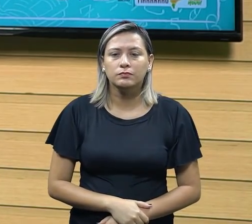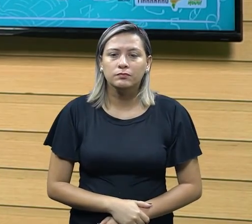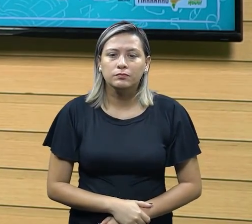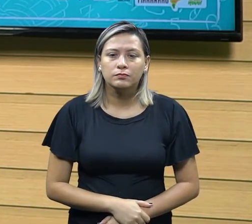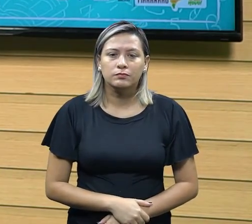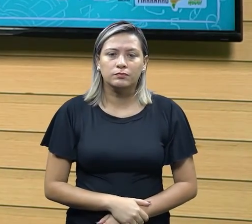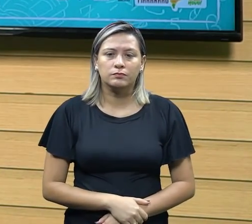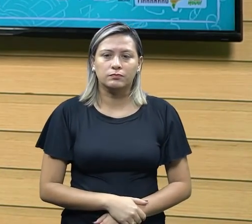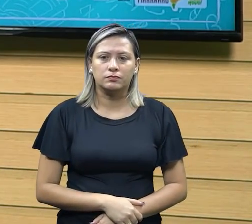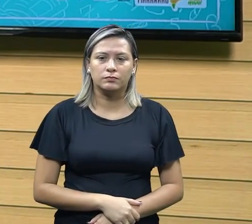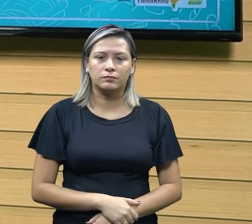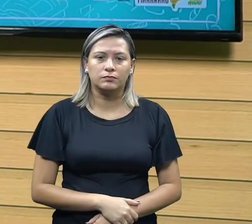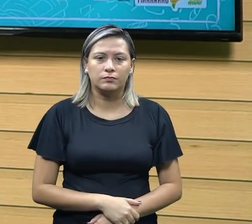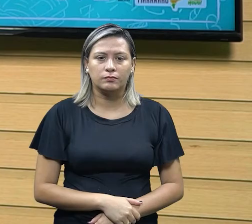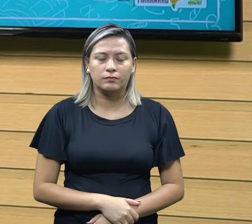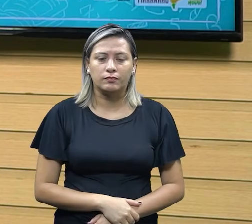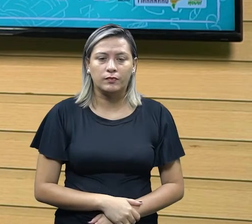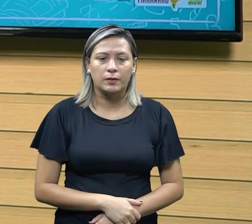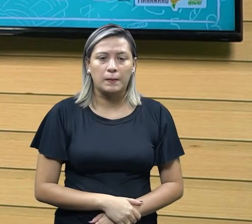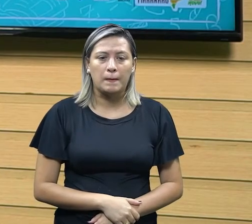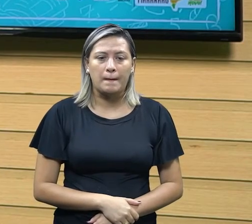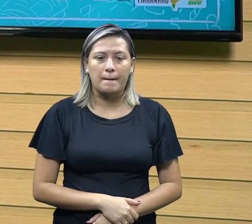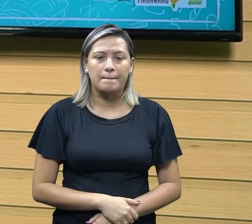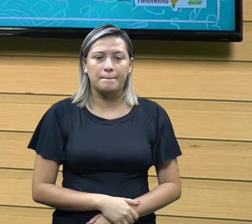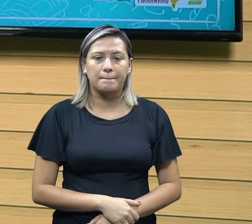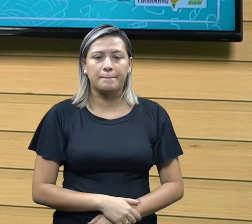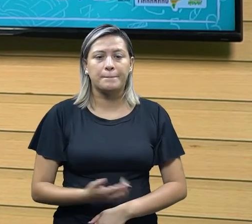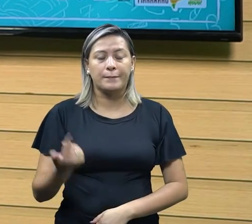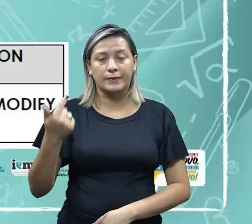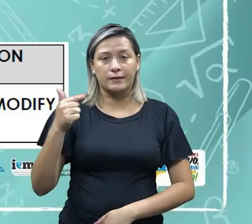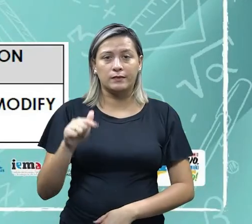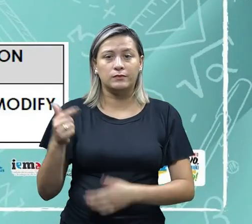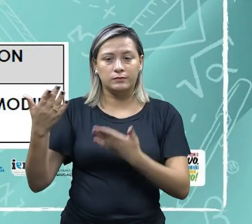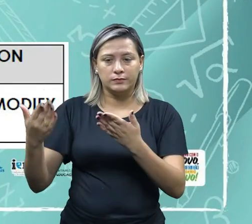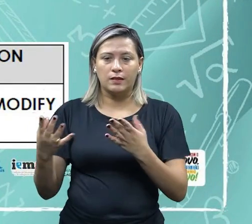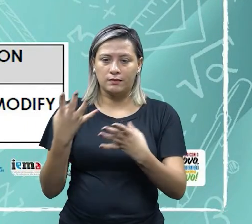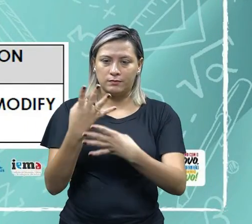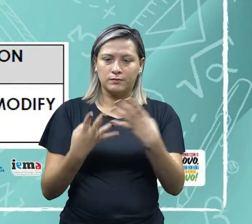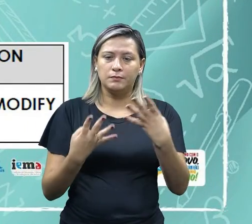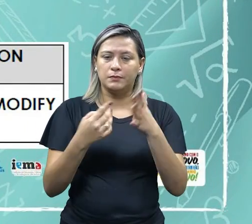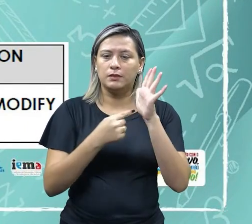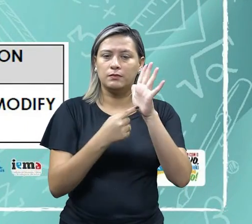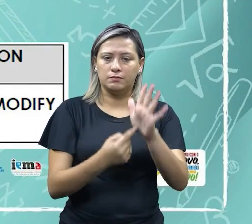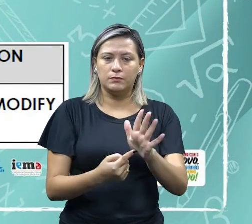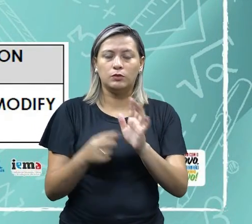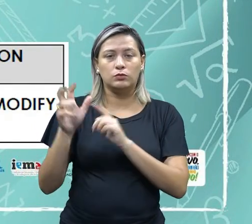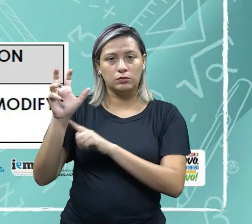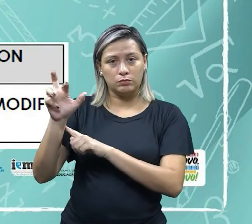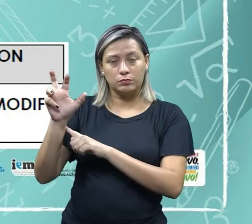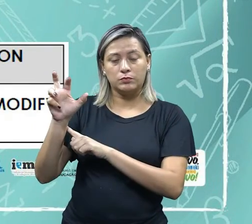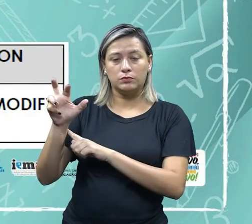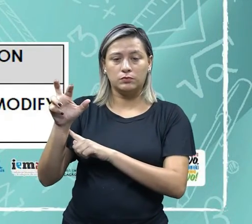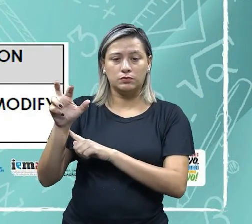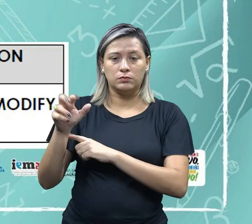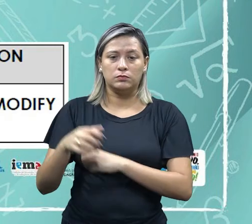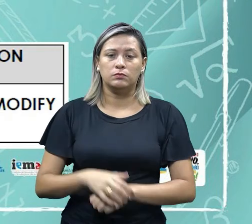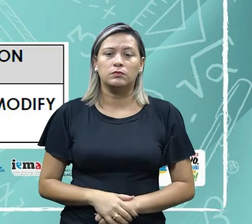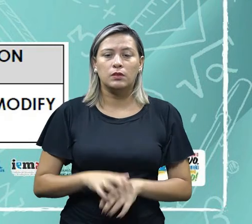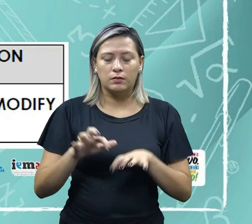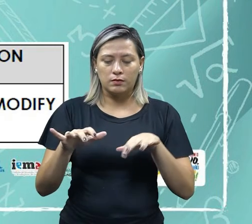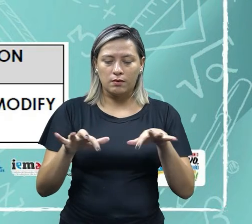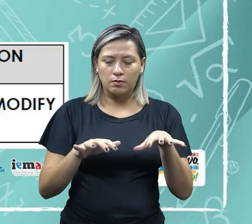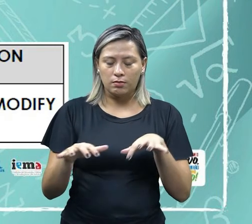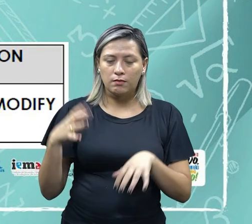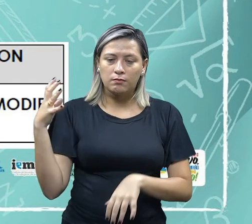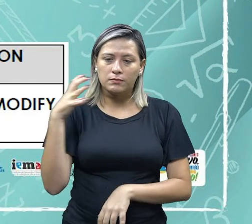e depois o Ctrl+Shift+V. Aliás, o Ctrl+V, desculpe. Novamente, tá? Essa tabela também mostra o botão